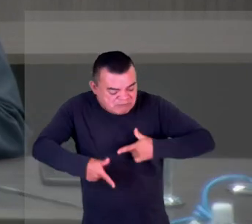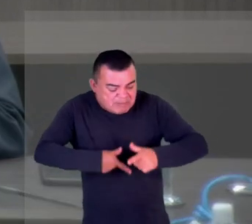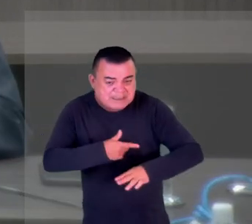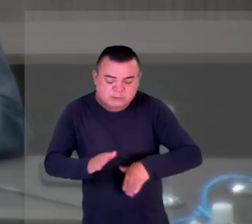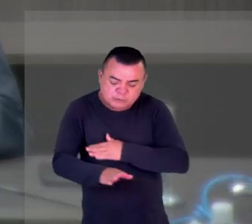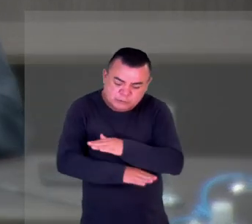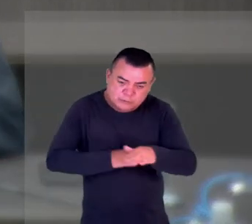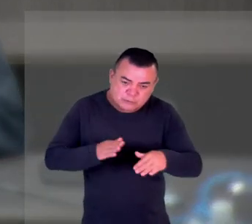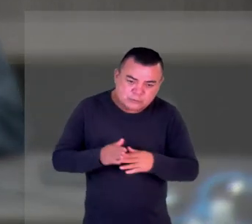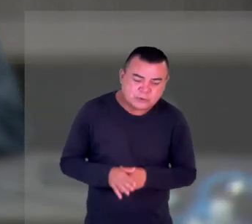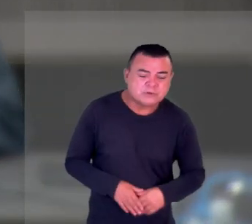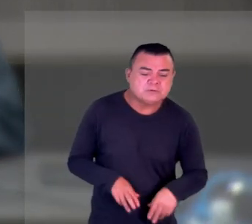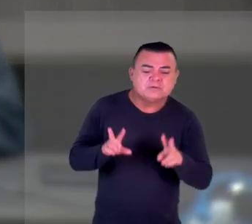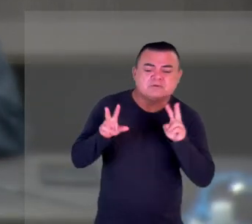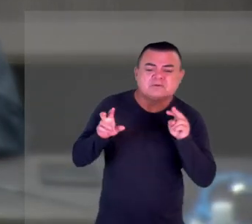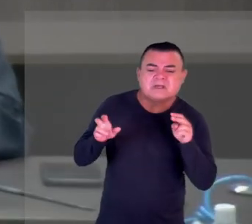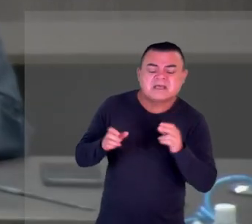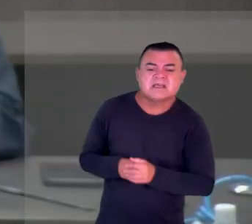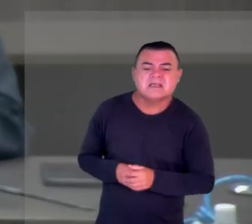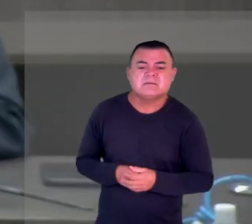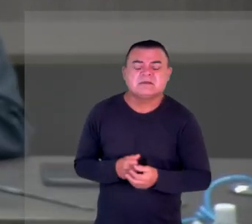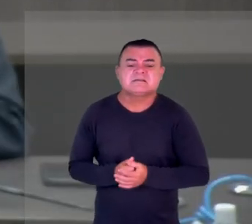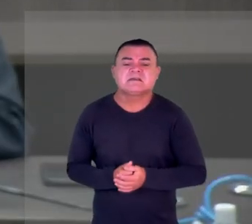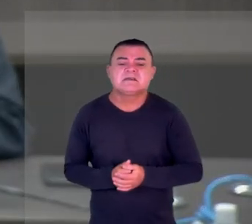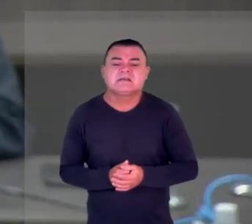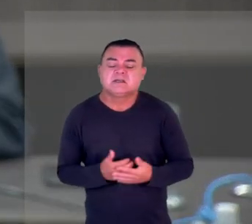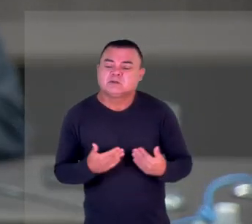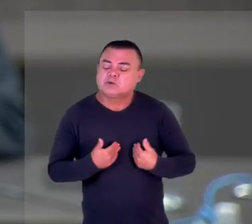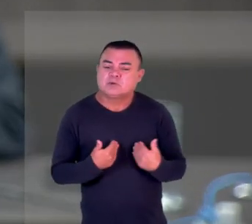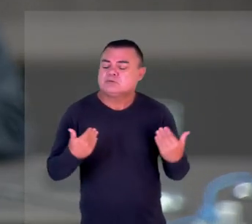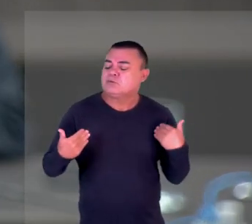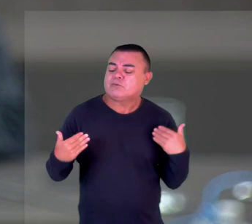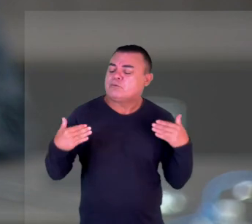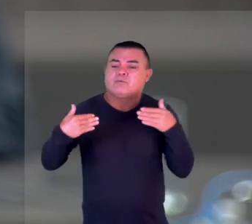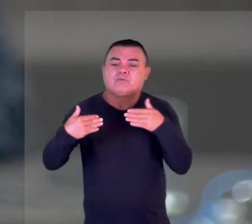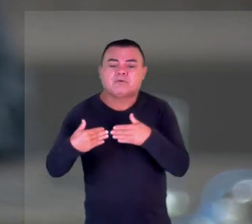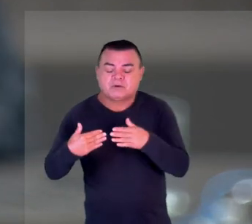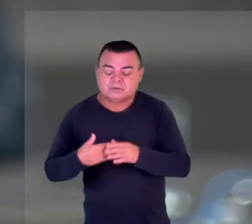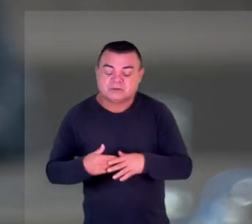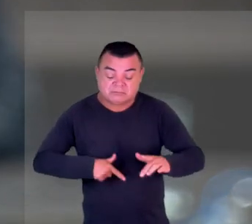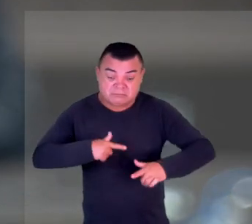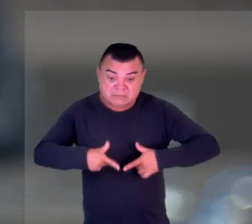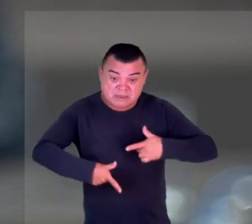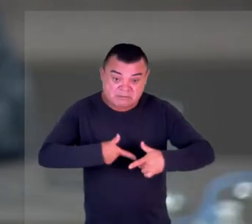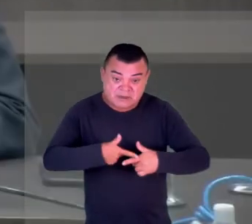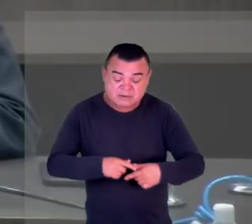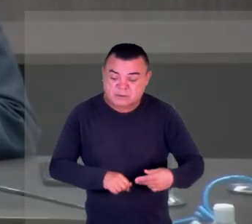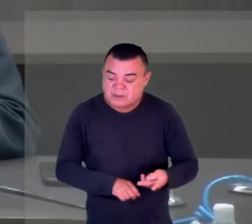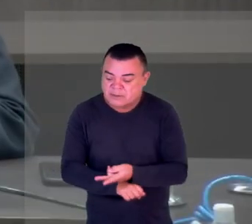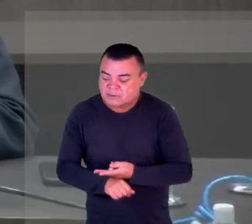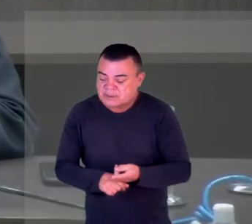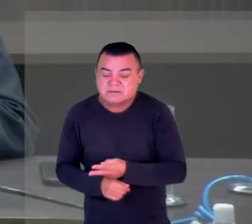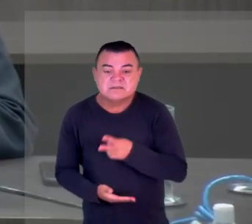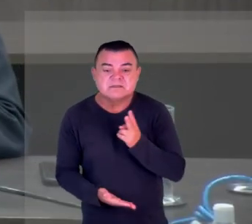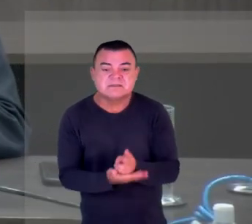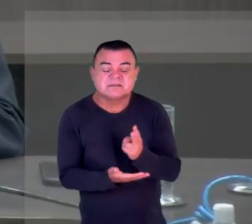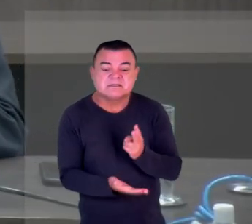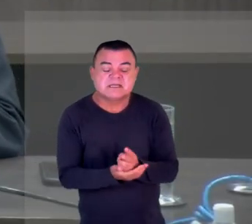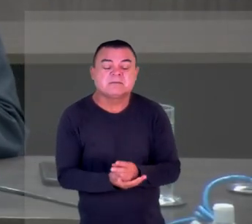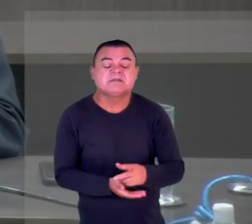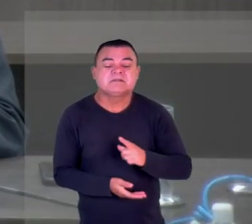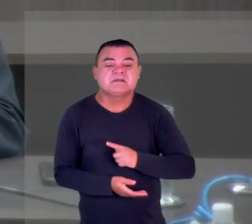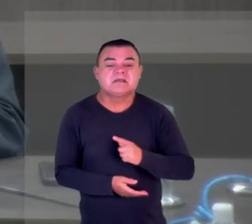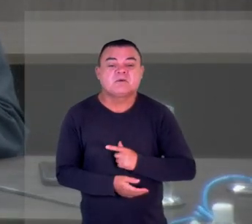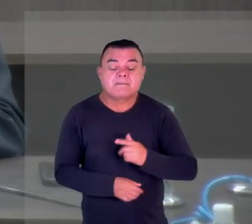questões todas as nossas atuações todas as nossas diretrizes de trabalho em busca sempre de uma atuação mais estratégica